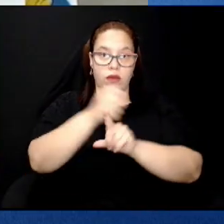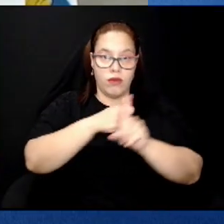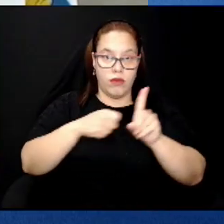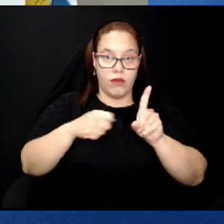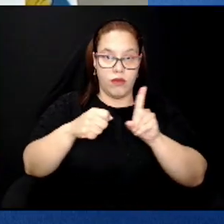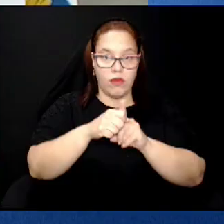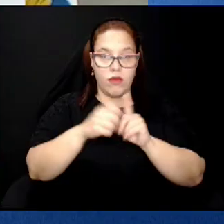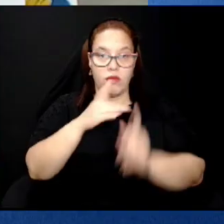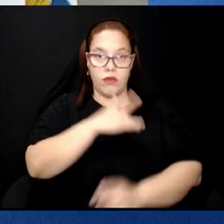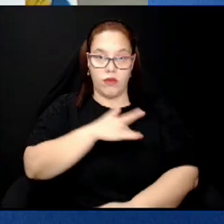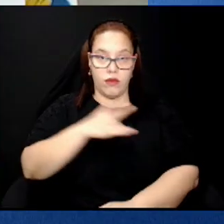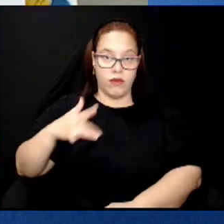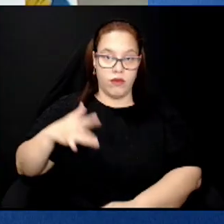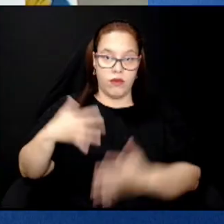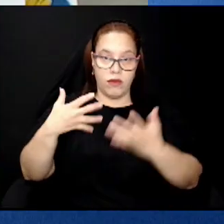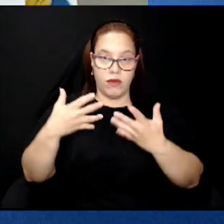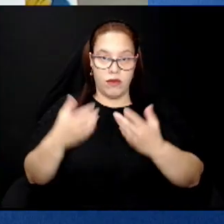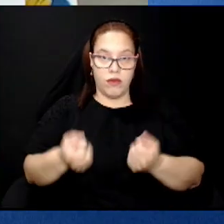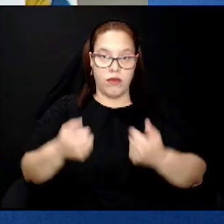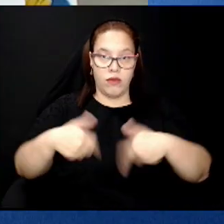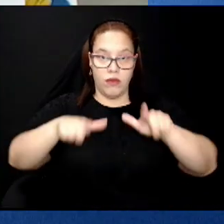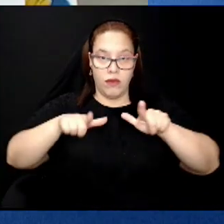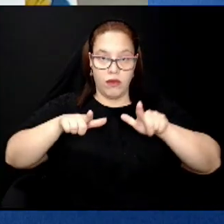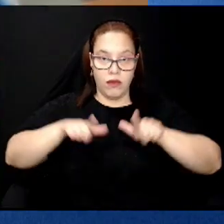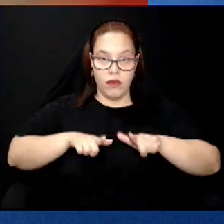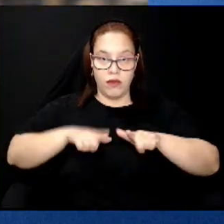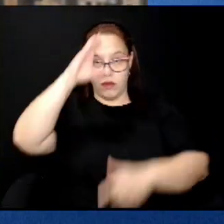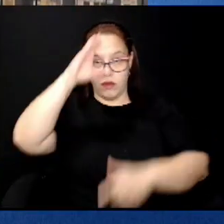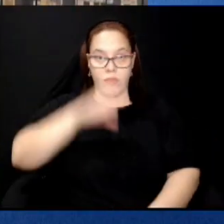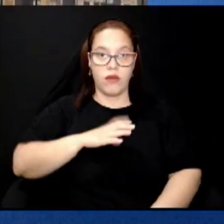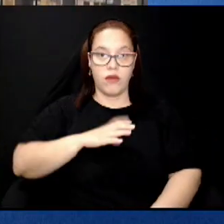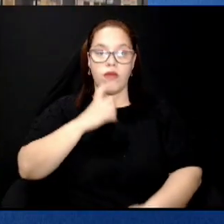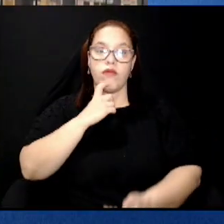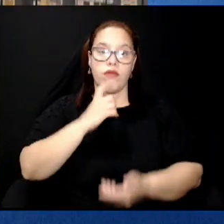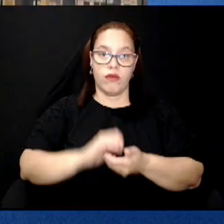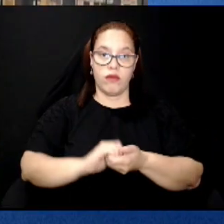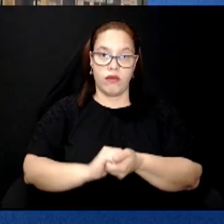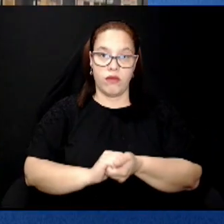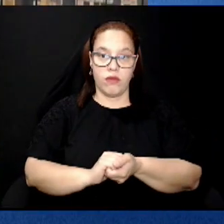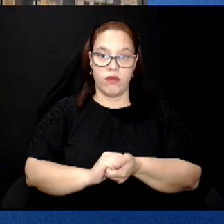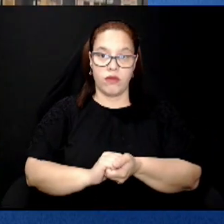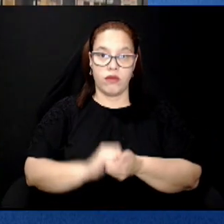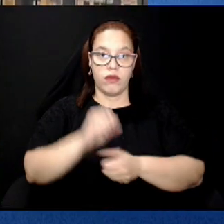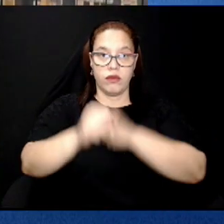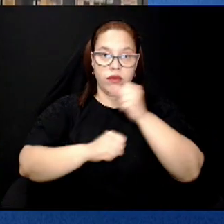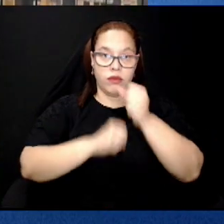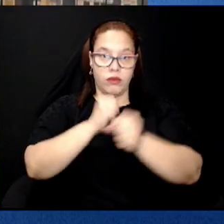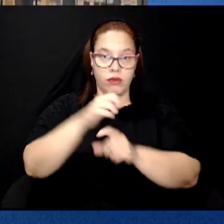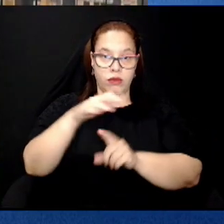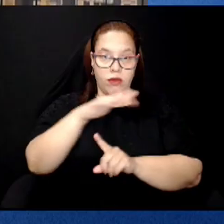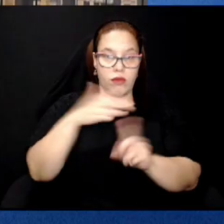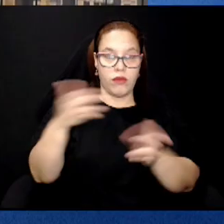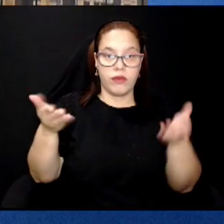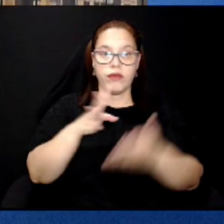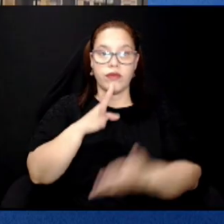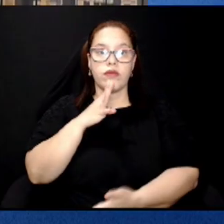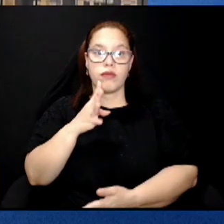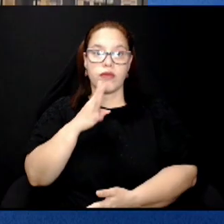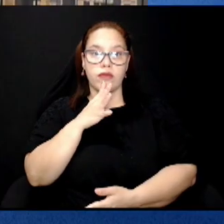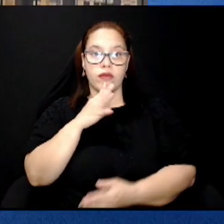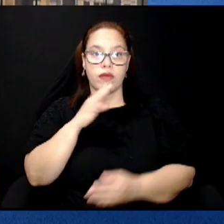Saúde recebe título de cidadão campineiro. No Giro Ambiental de hoje vamos conhecer uma